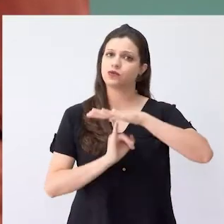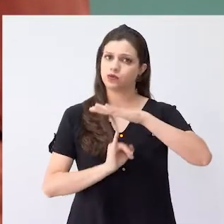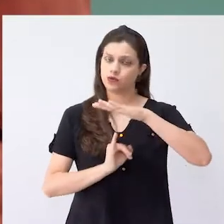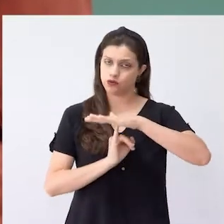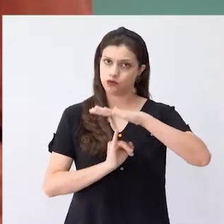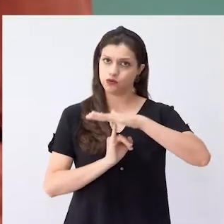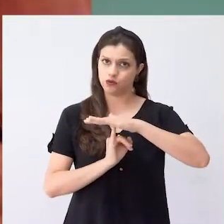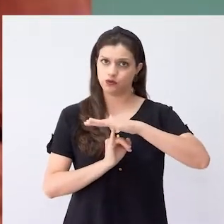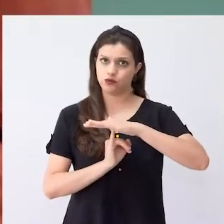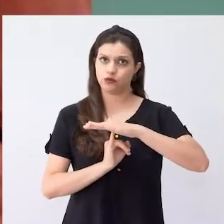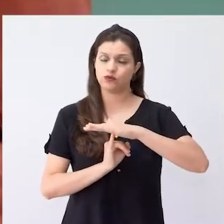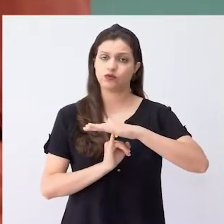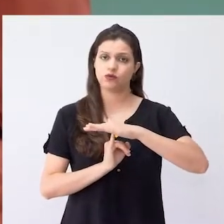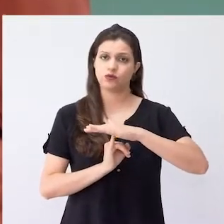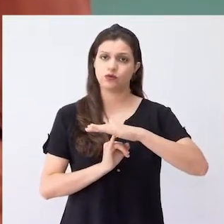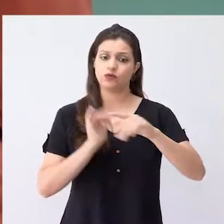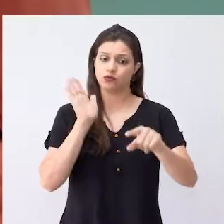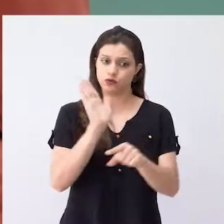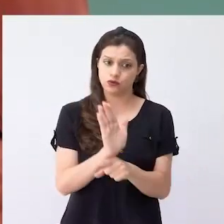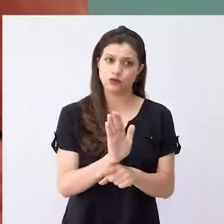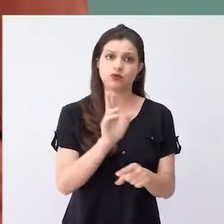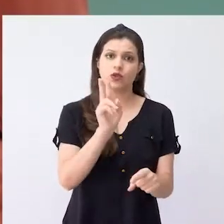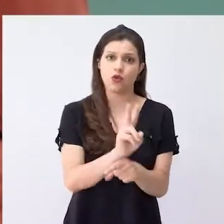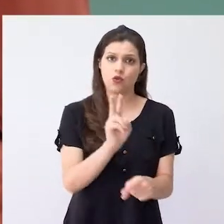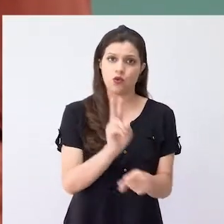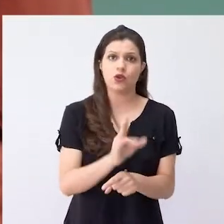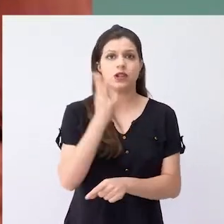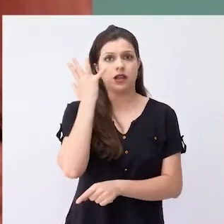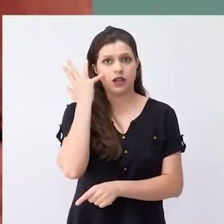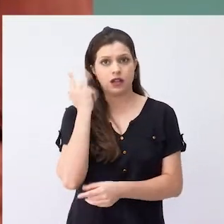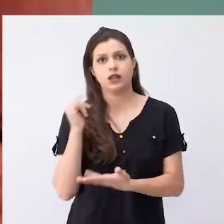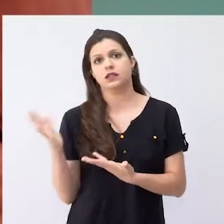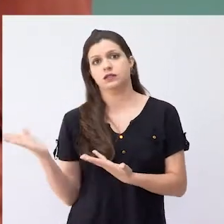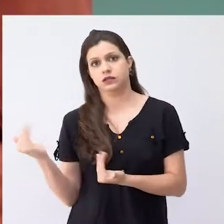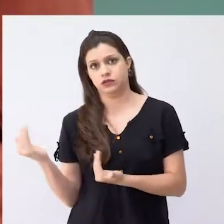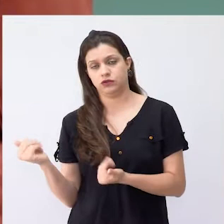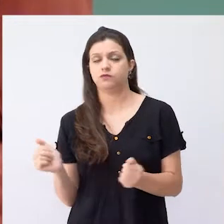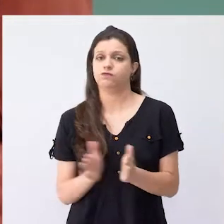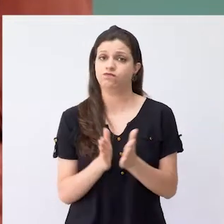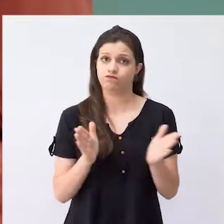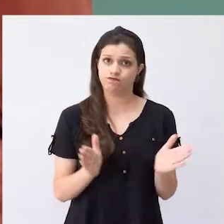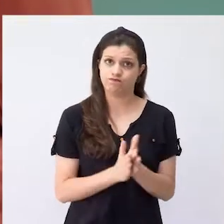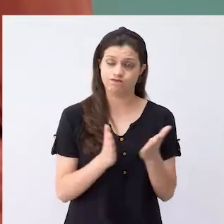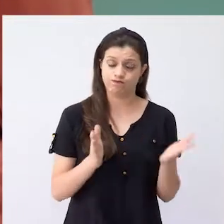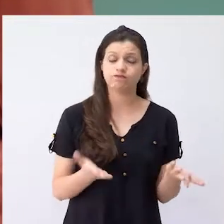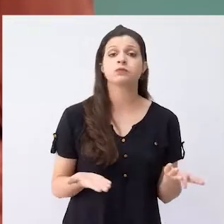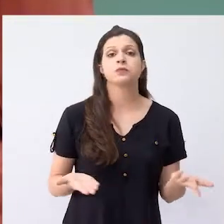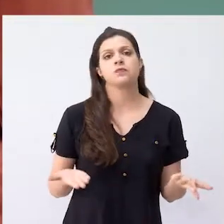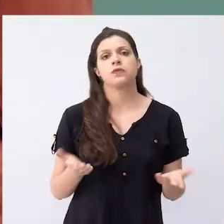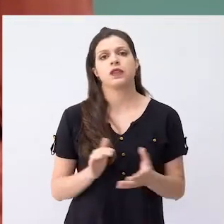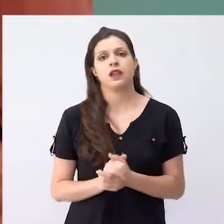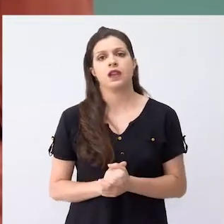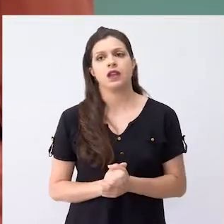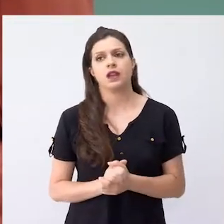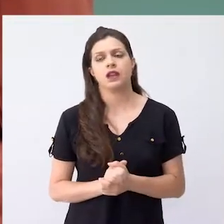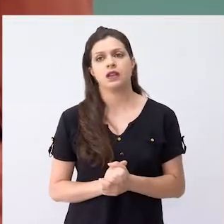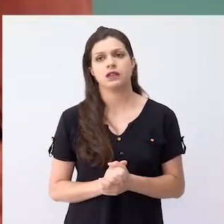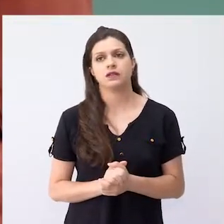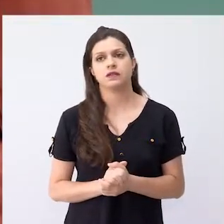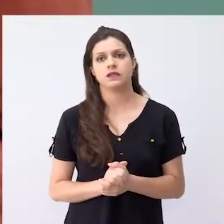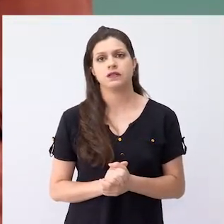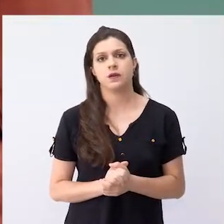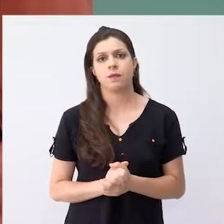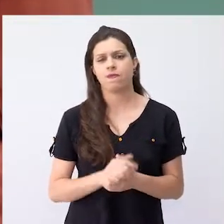que têm por finalidade cuidar e atender crianças e adolescentes em situação de vulnerabilidade. E essas vulnerabilidades elas